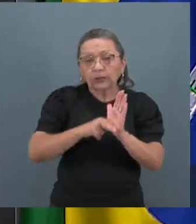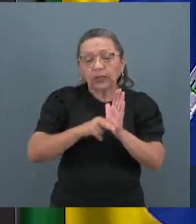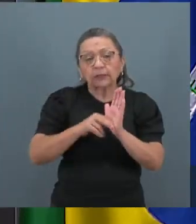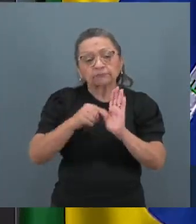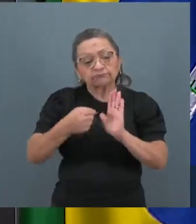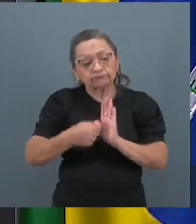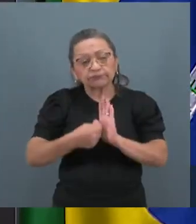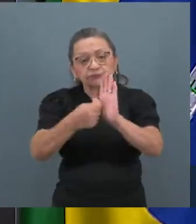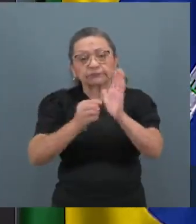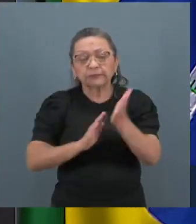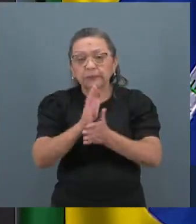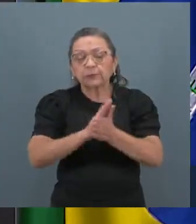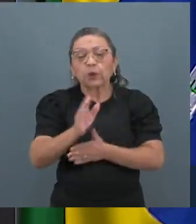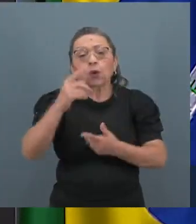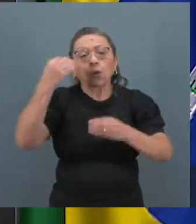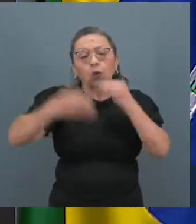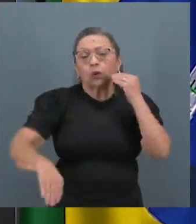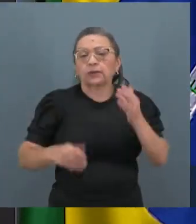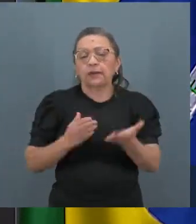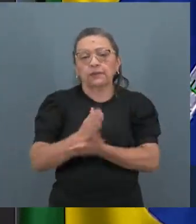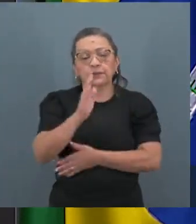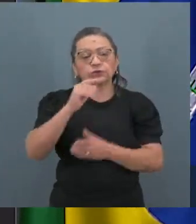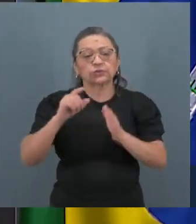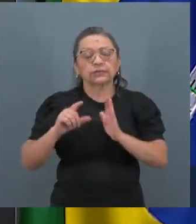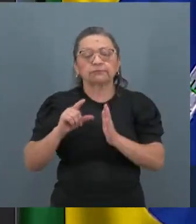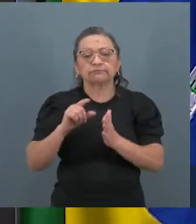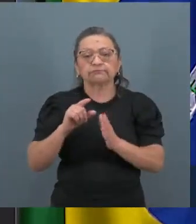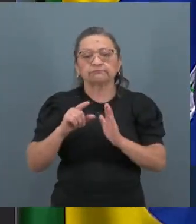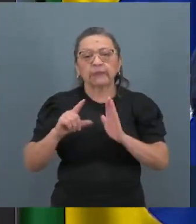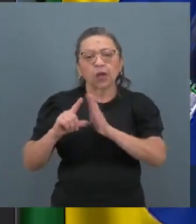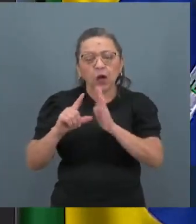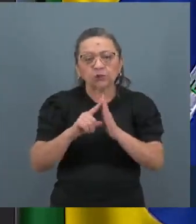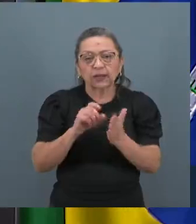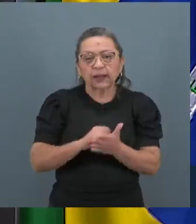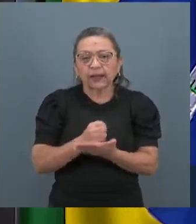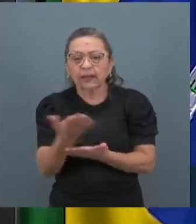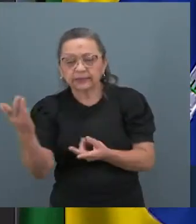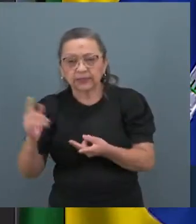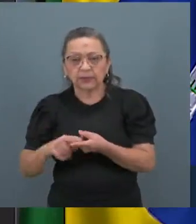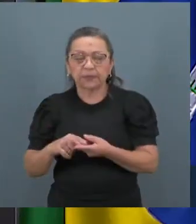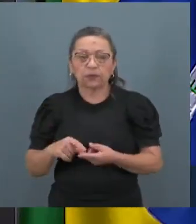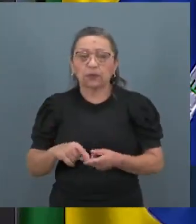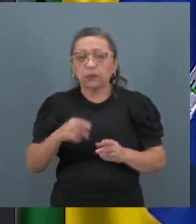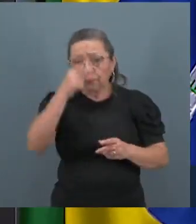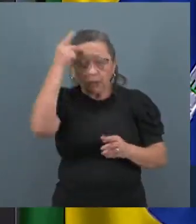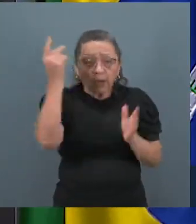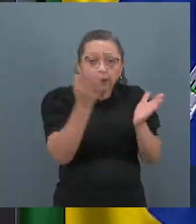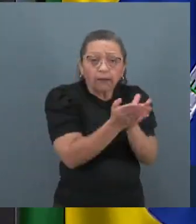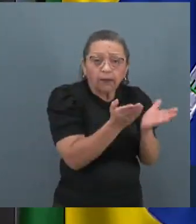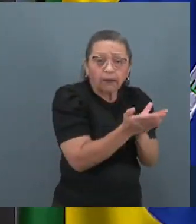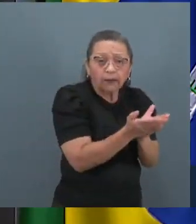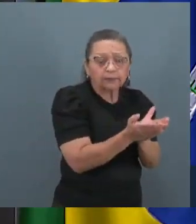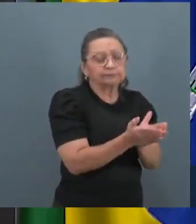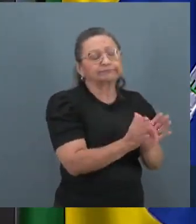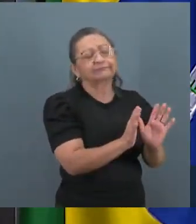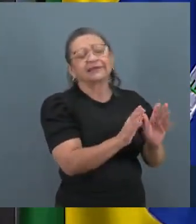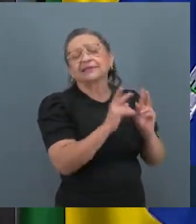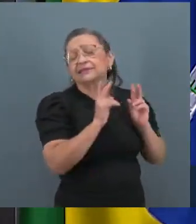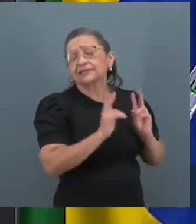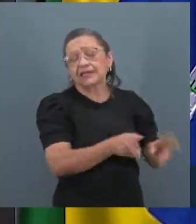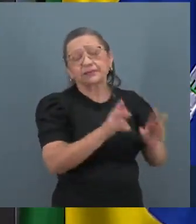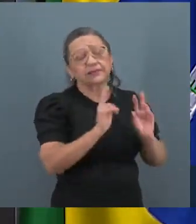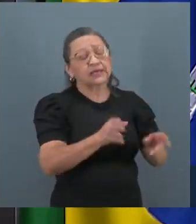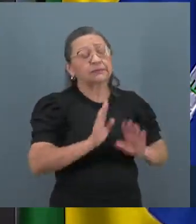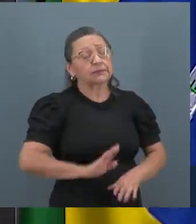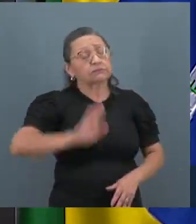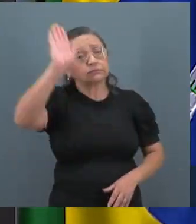de bingo, de cassino, de jogo do bicho. Os evangélicos nem se falam, sempre se